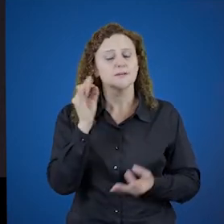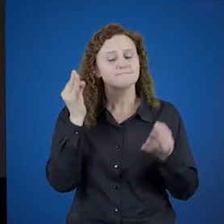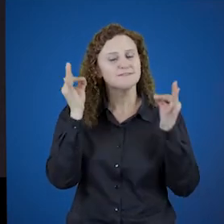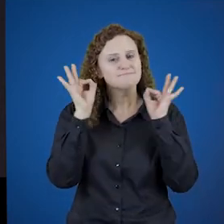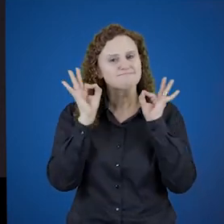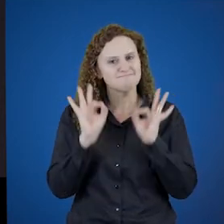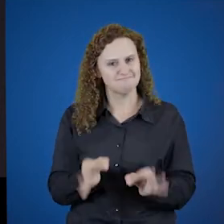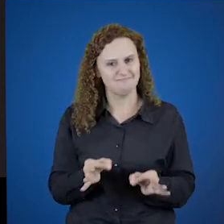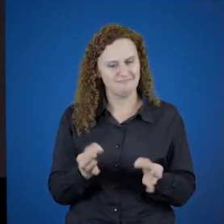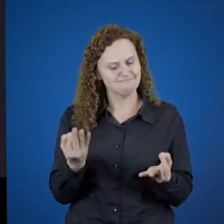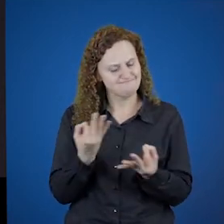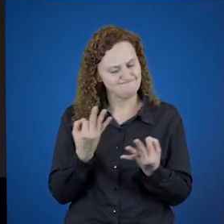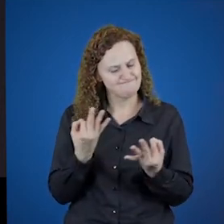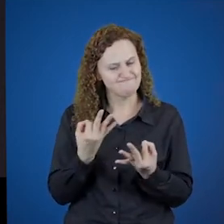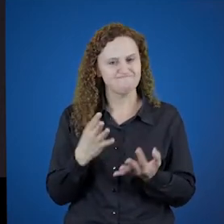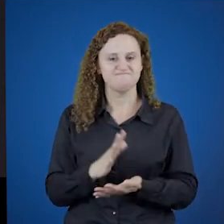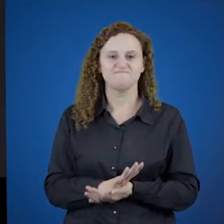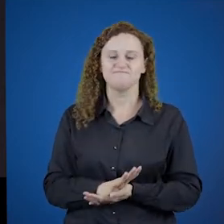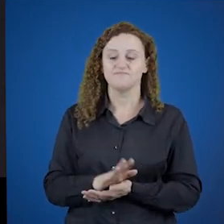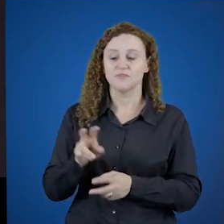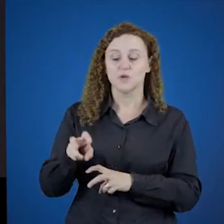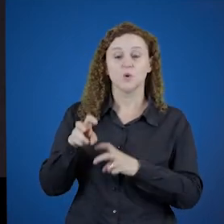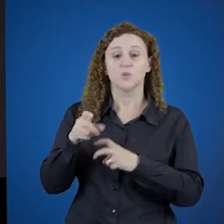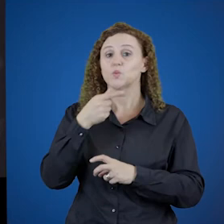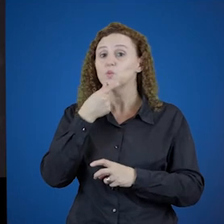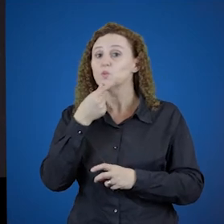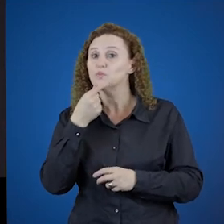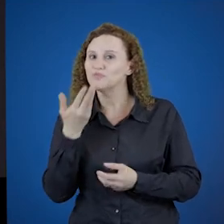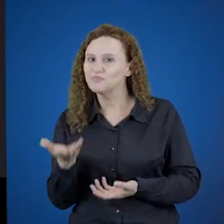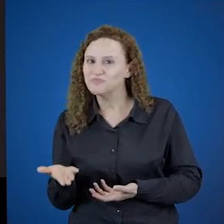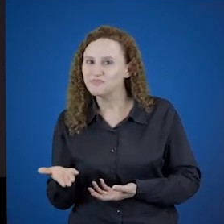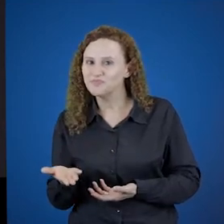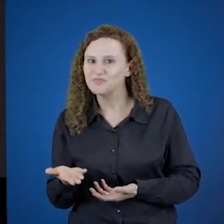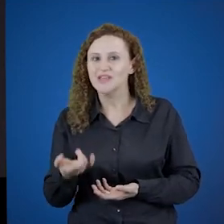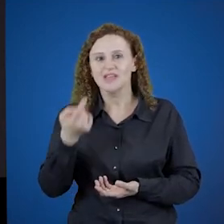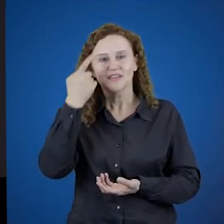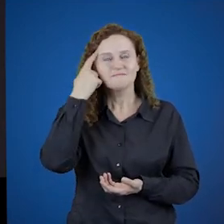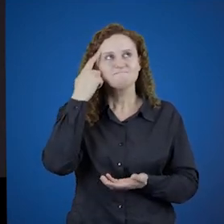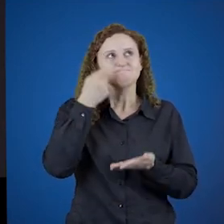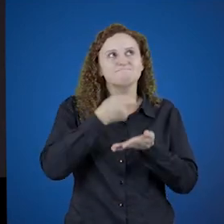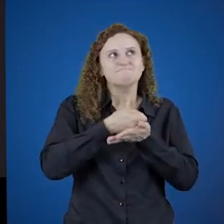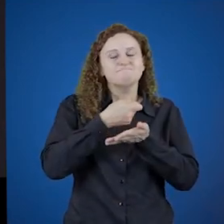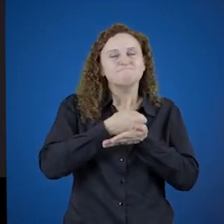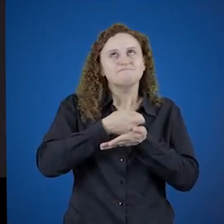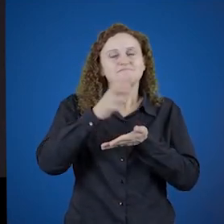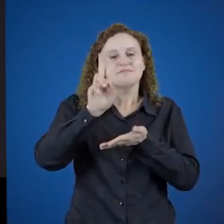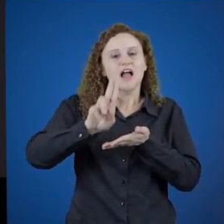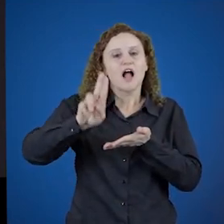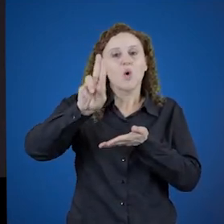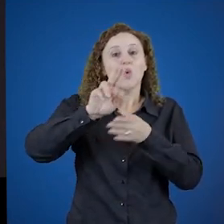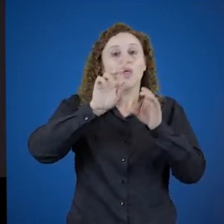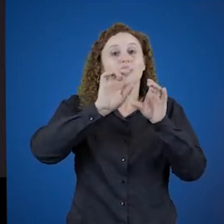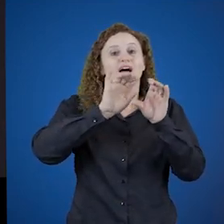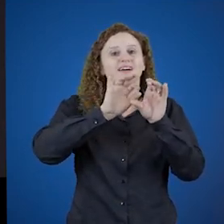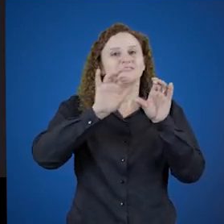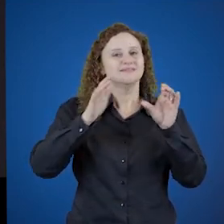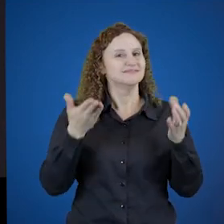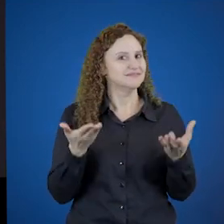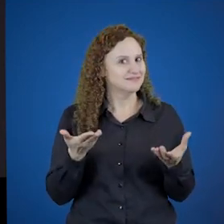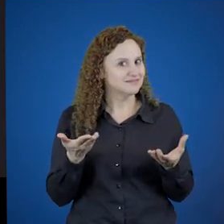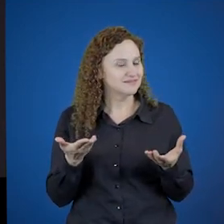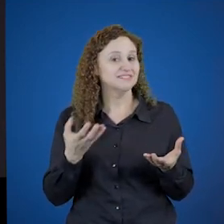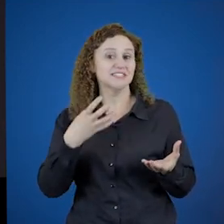é o agricultor agricultor masculino Então eu penso obrigado a utilizar